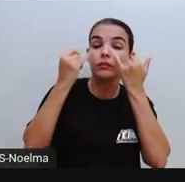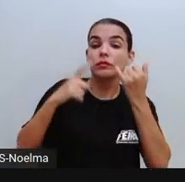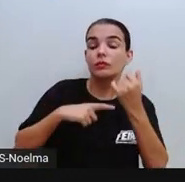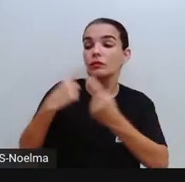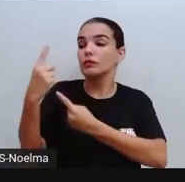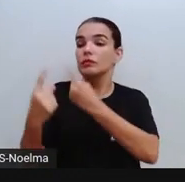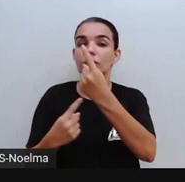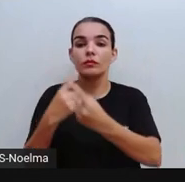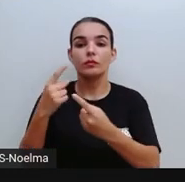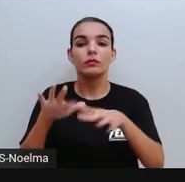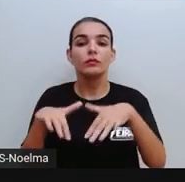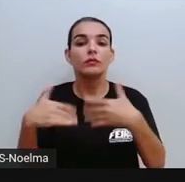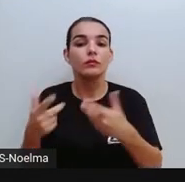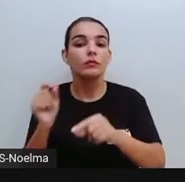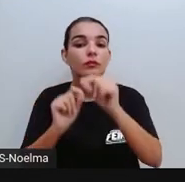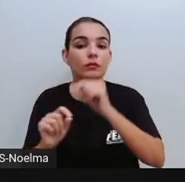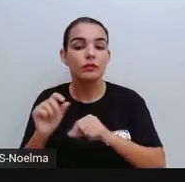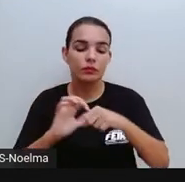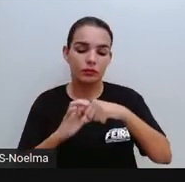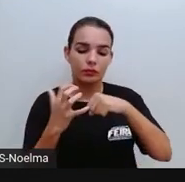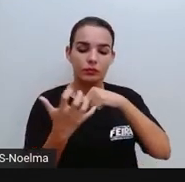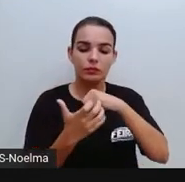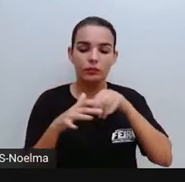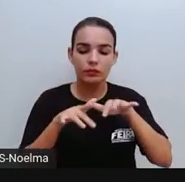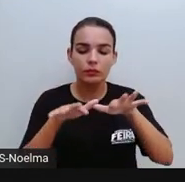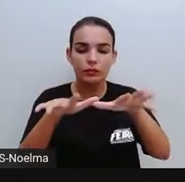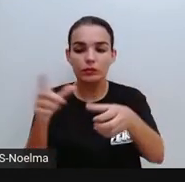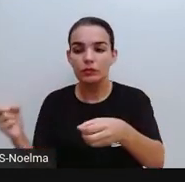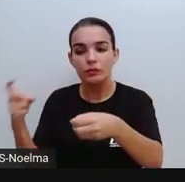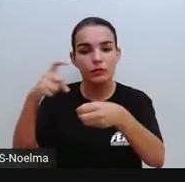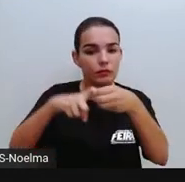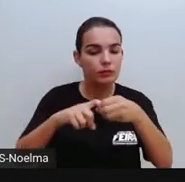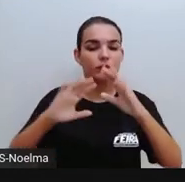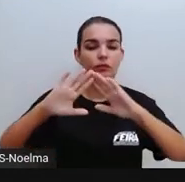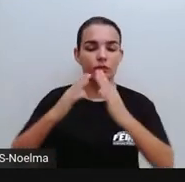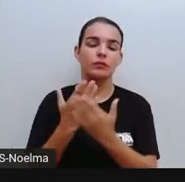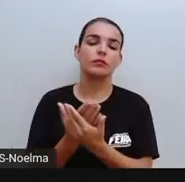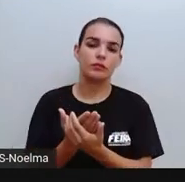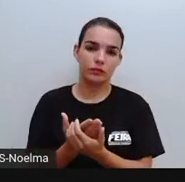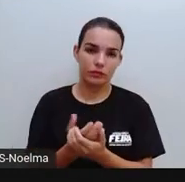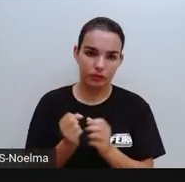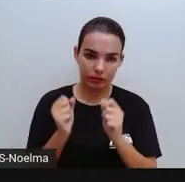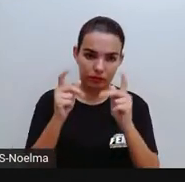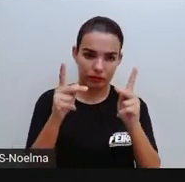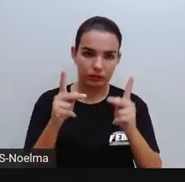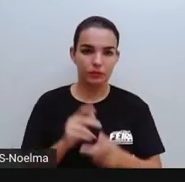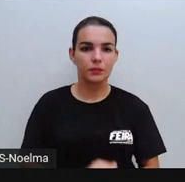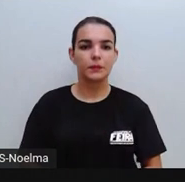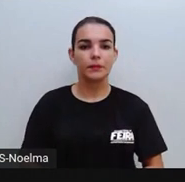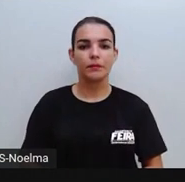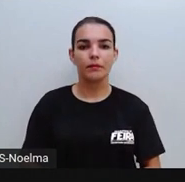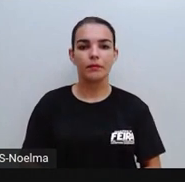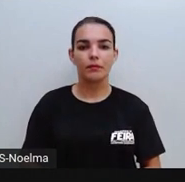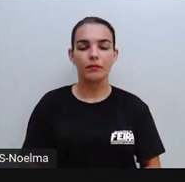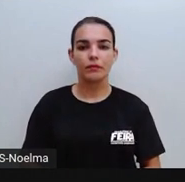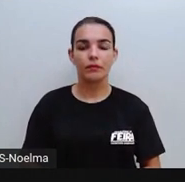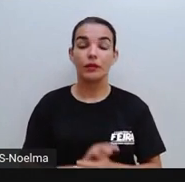nesse caso era sobre aí um possível retorno das aulas naquela época Tá bom